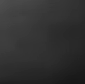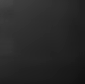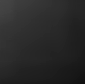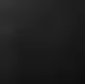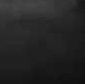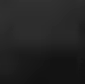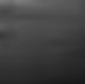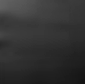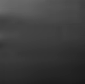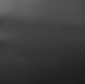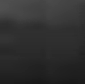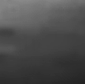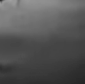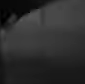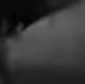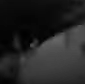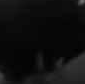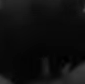aí